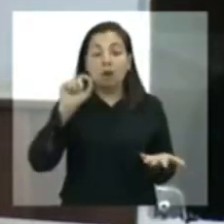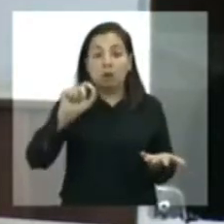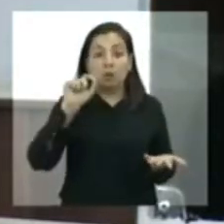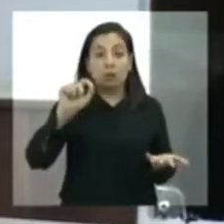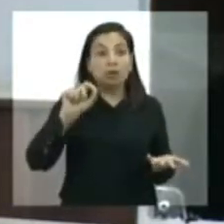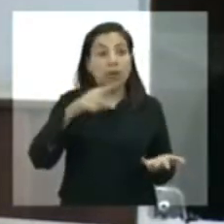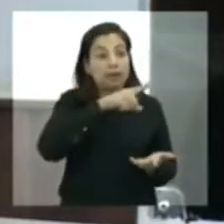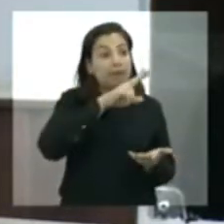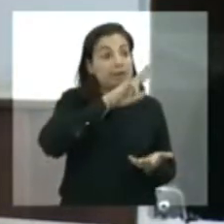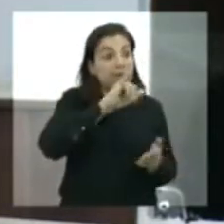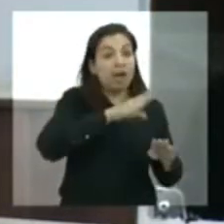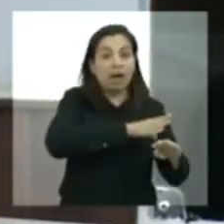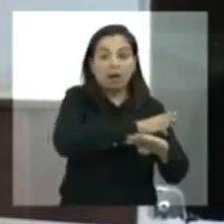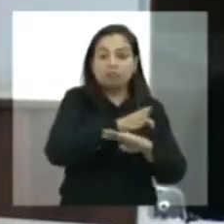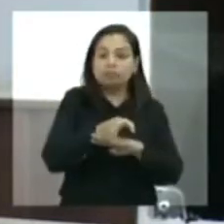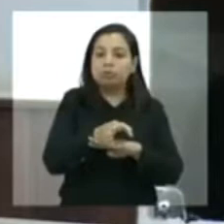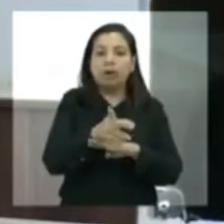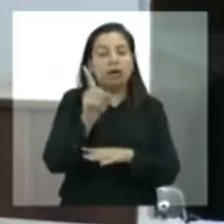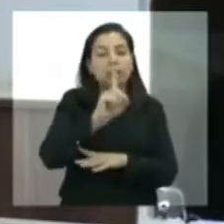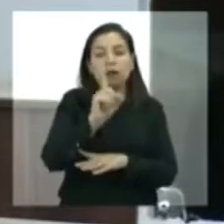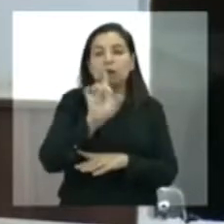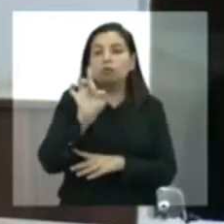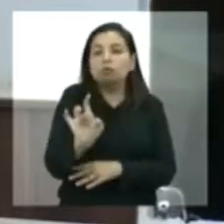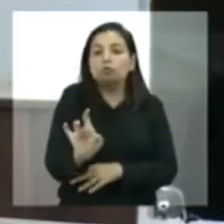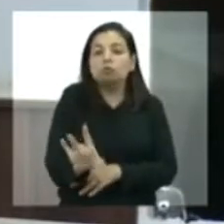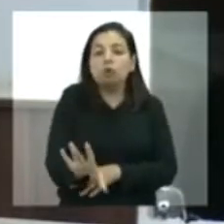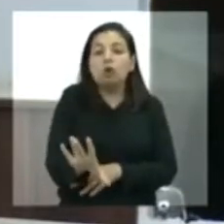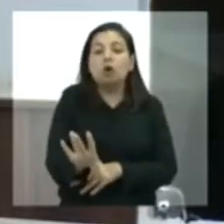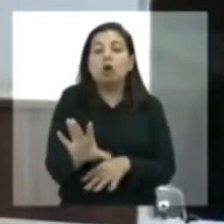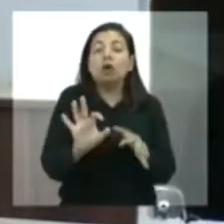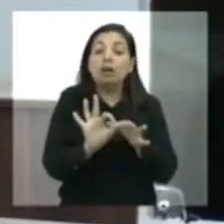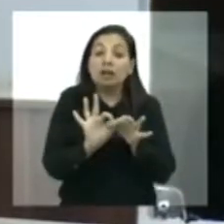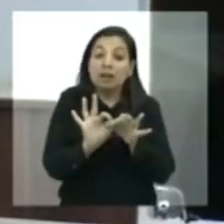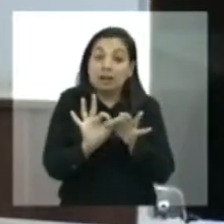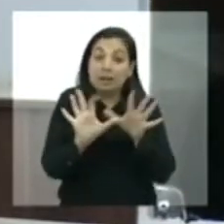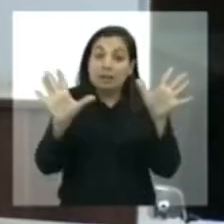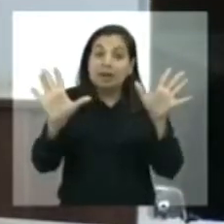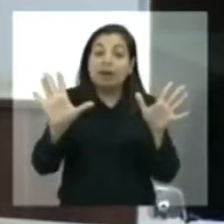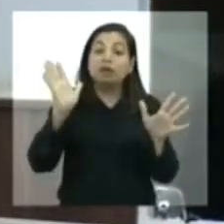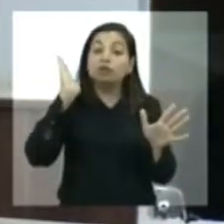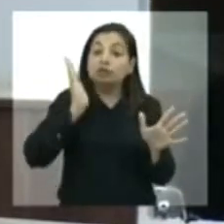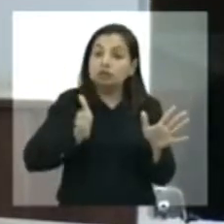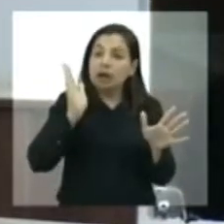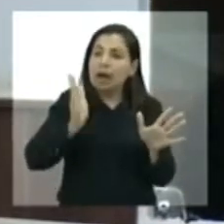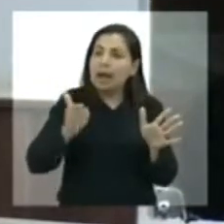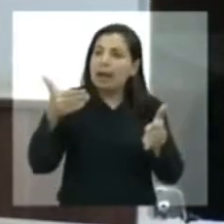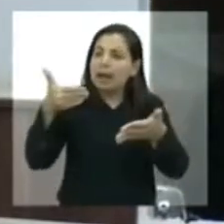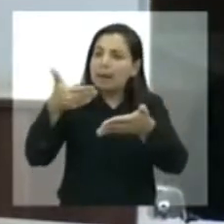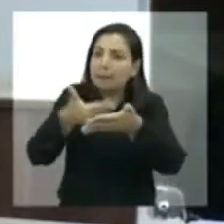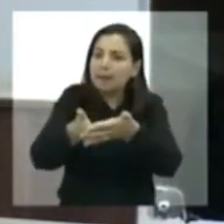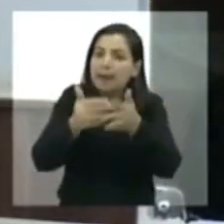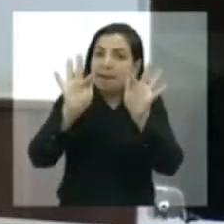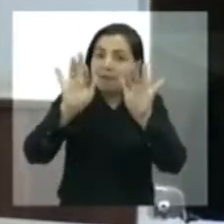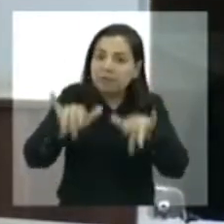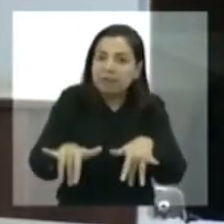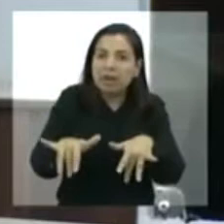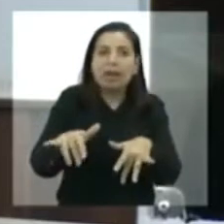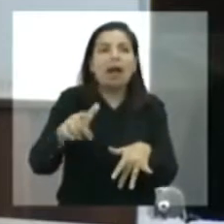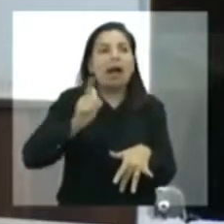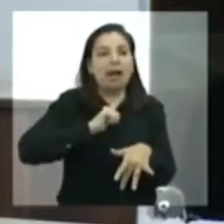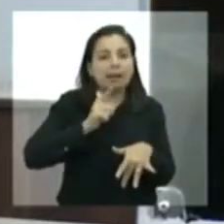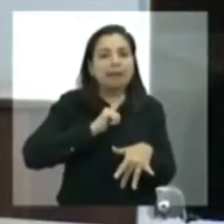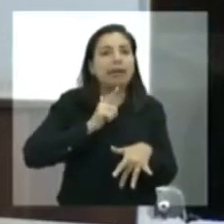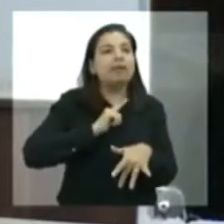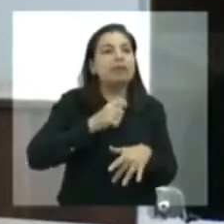imprensa à cerimônia só foi liberado quando a solenidade já estava perto do fim. Os repórteres